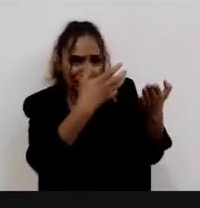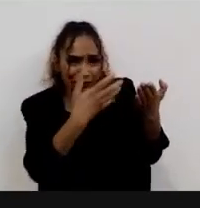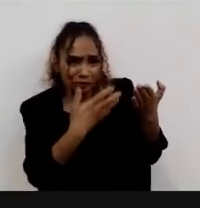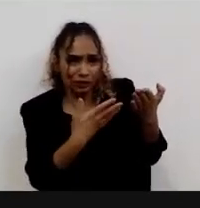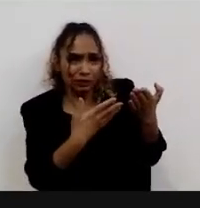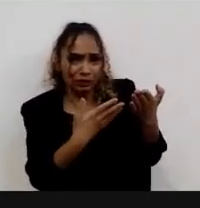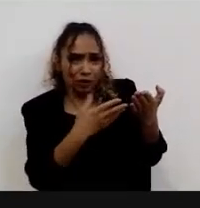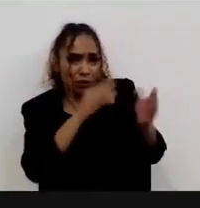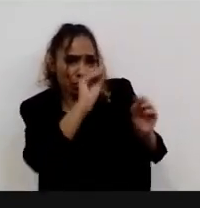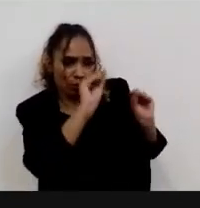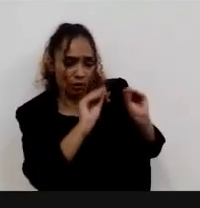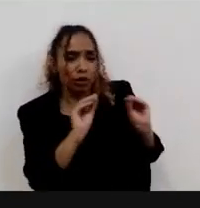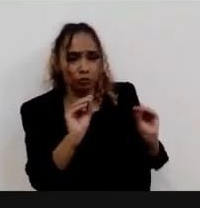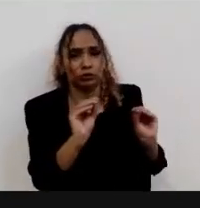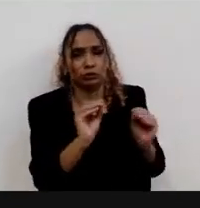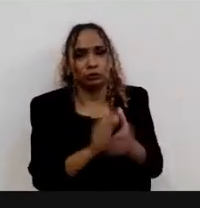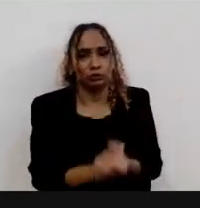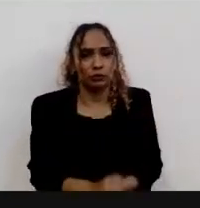no repositório.